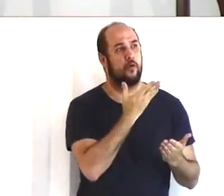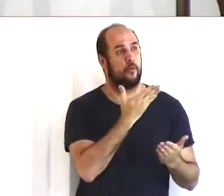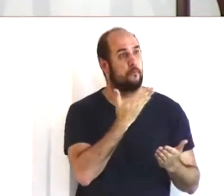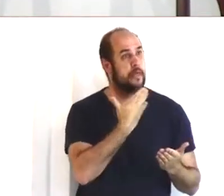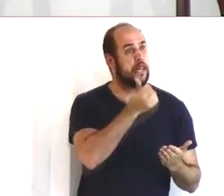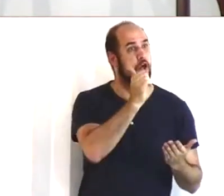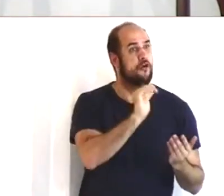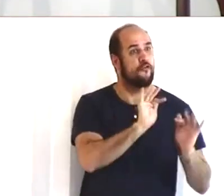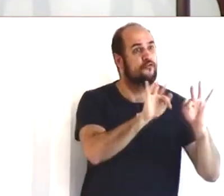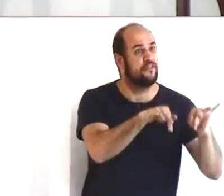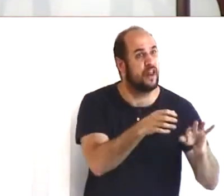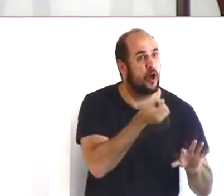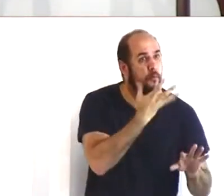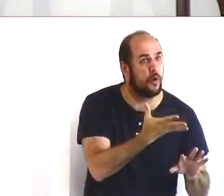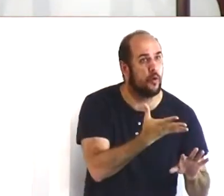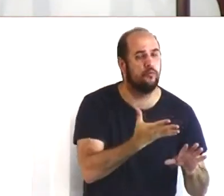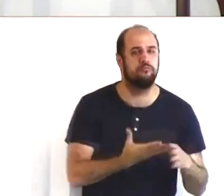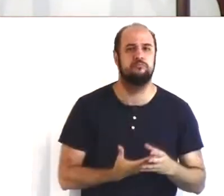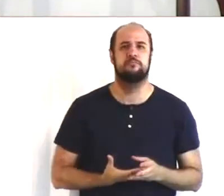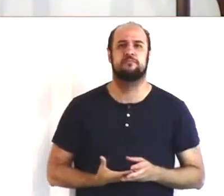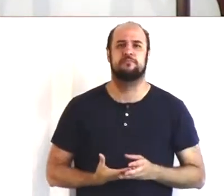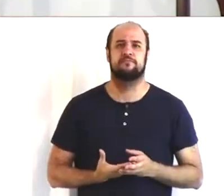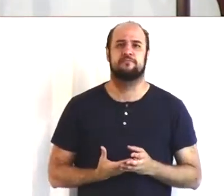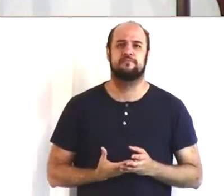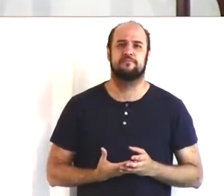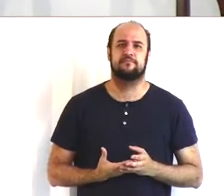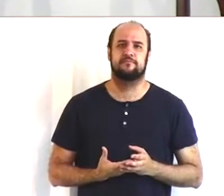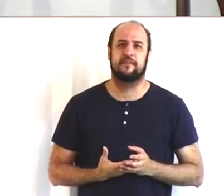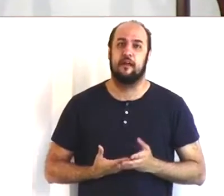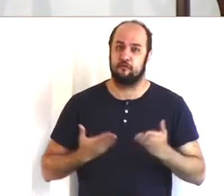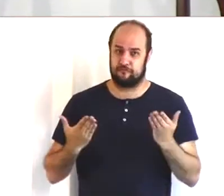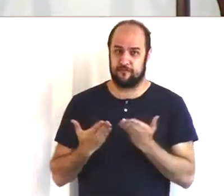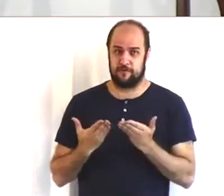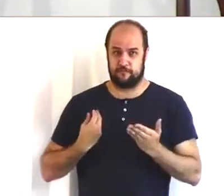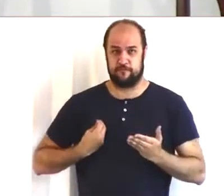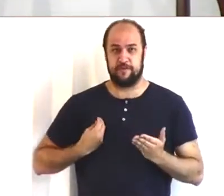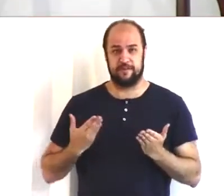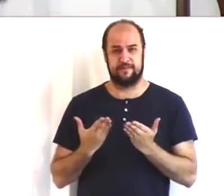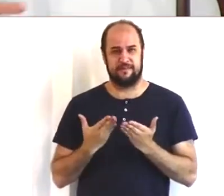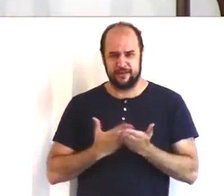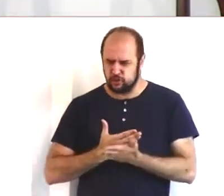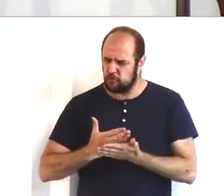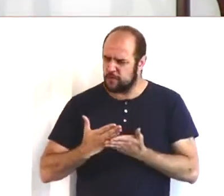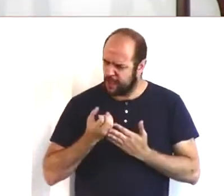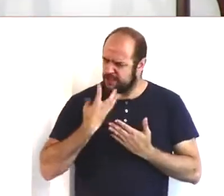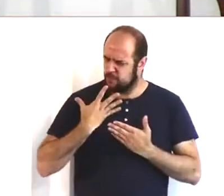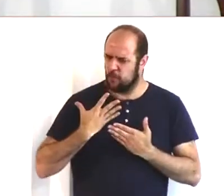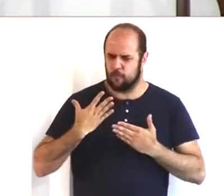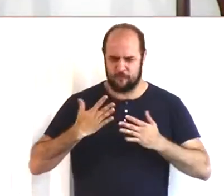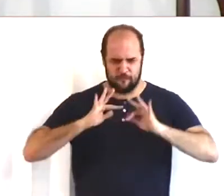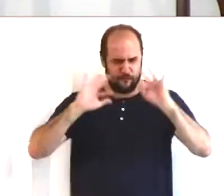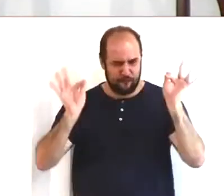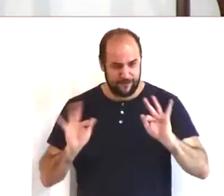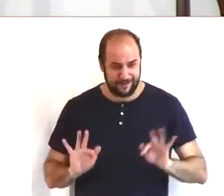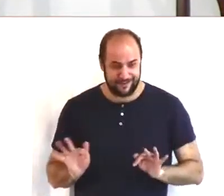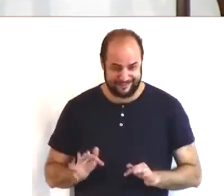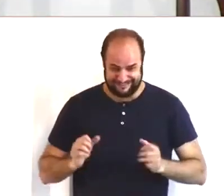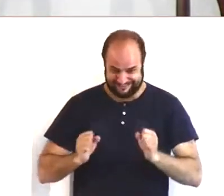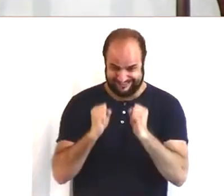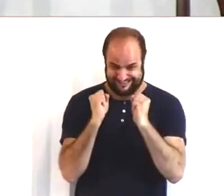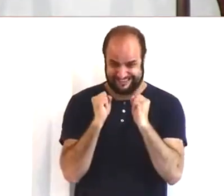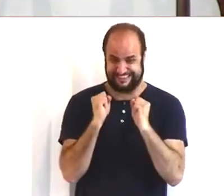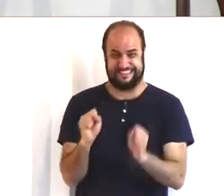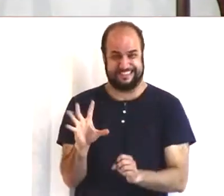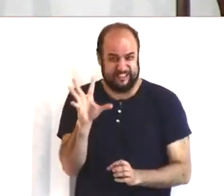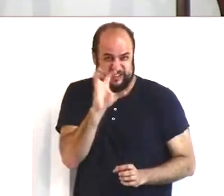bem. O cristianismo normalmente sempre começa muito bem. Para alguém que conhece a fé, ele fica muito animado, ele fica